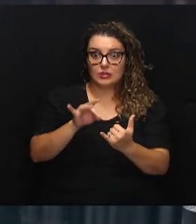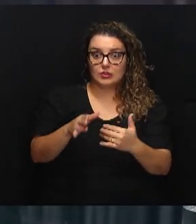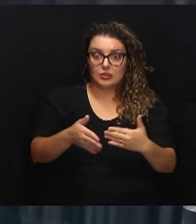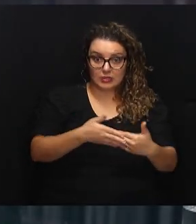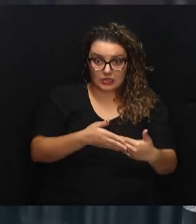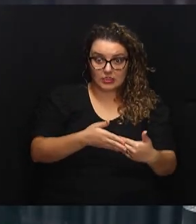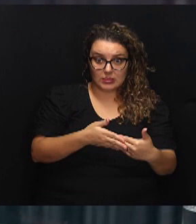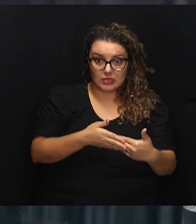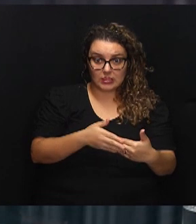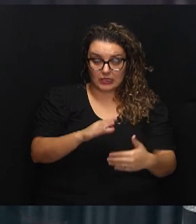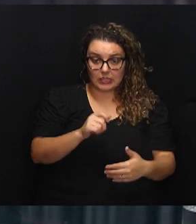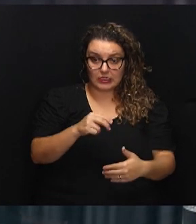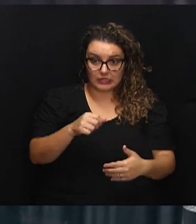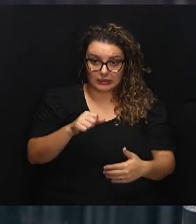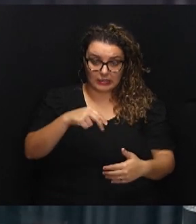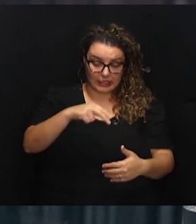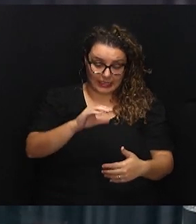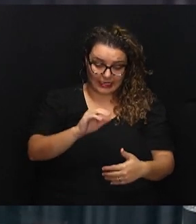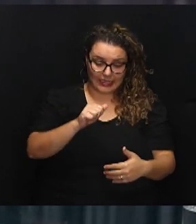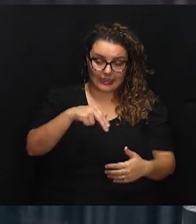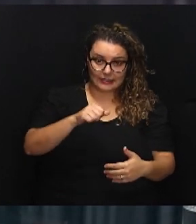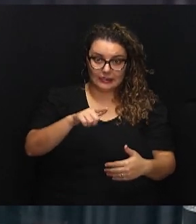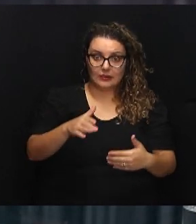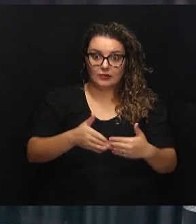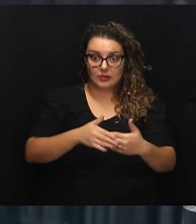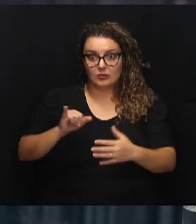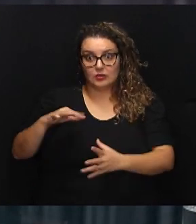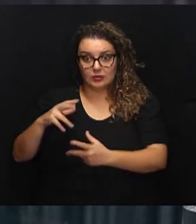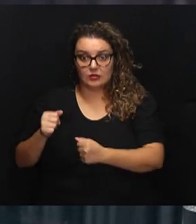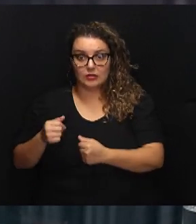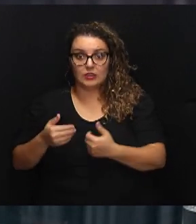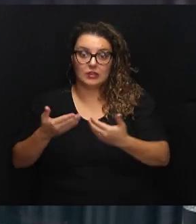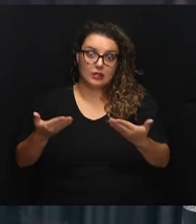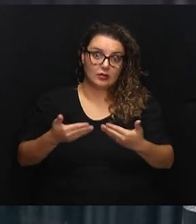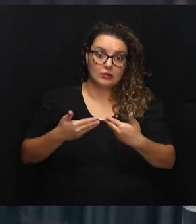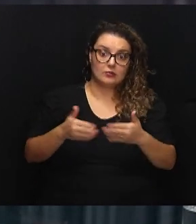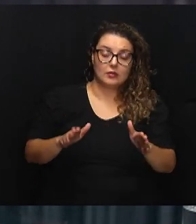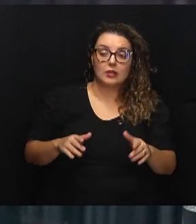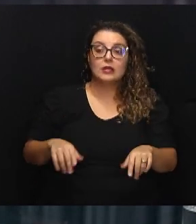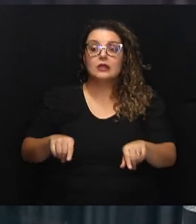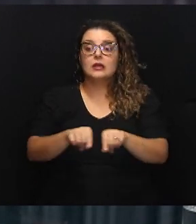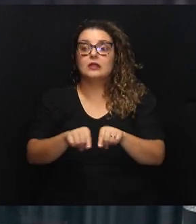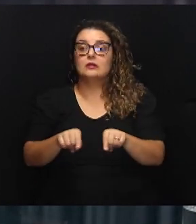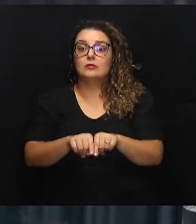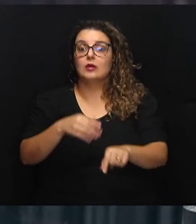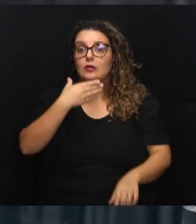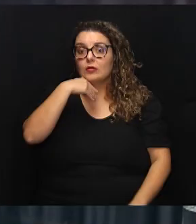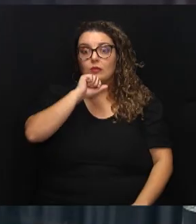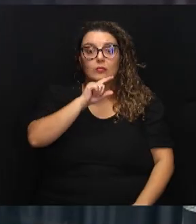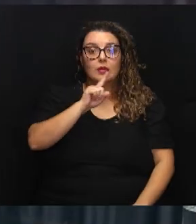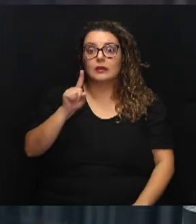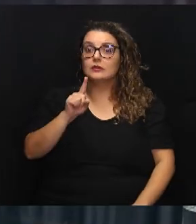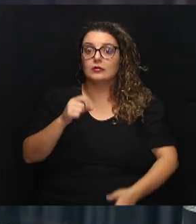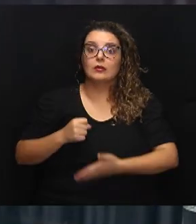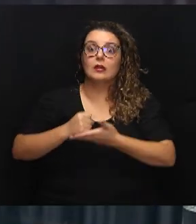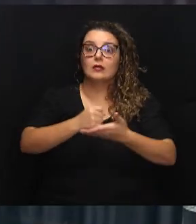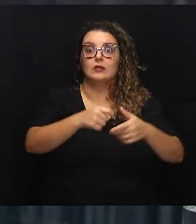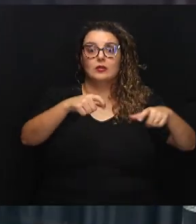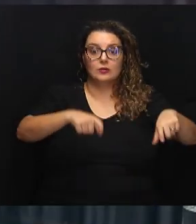né, Uhum. que transmitia a partida internacional. E tem também que hoje em dia o pai não leva muito a criança no